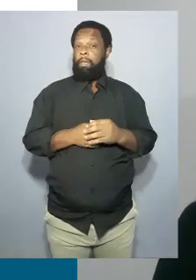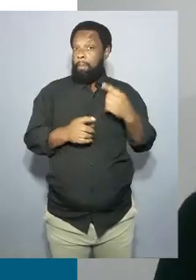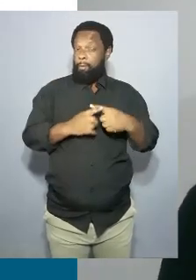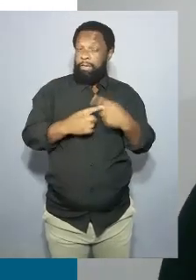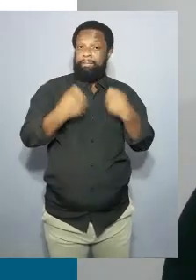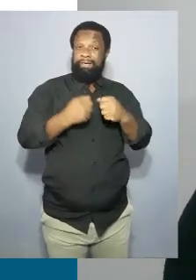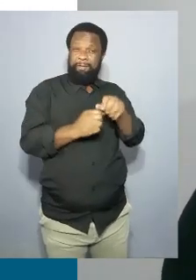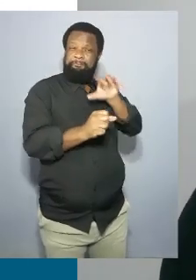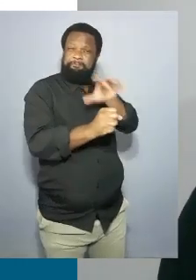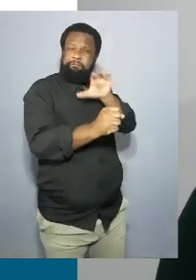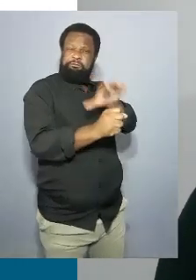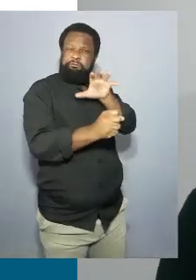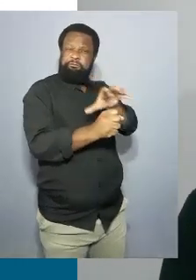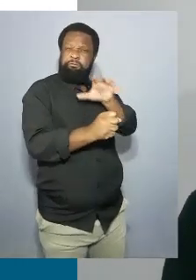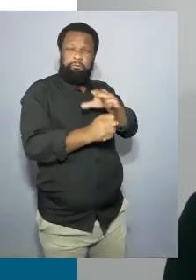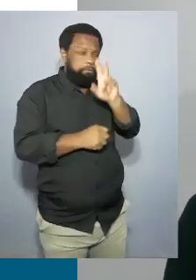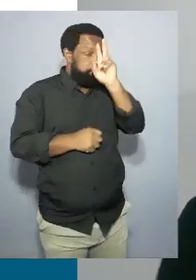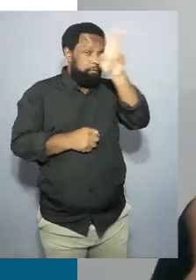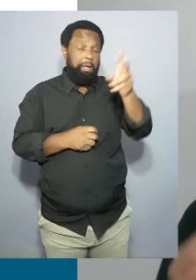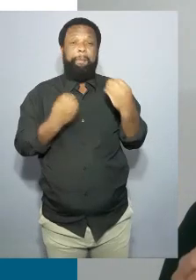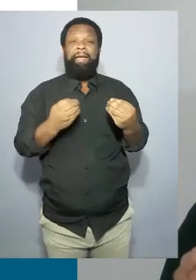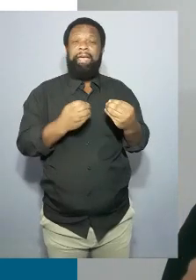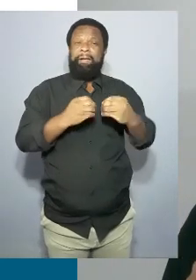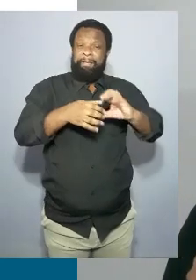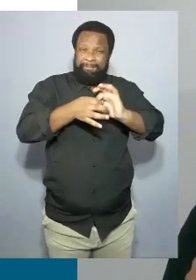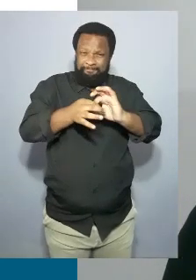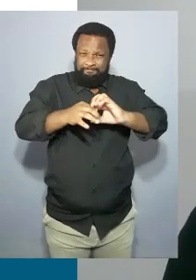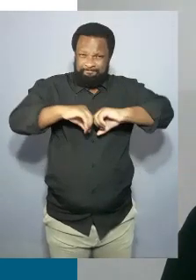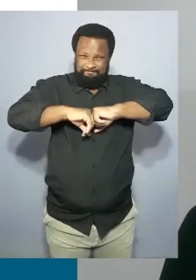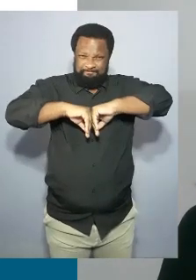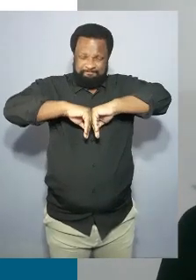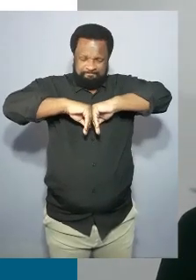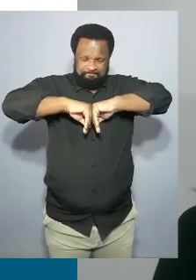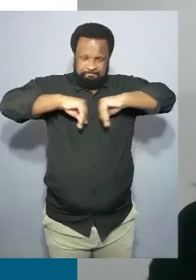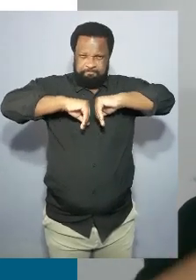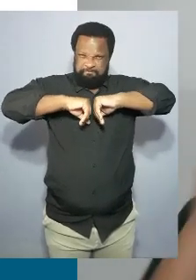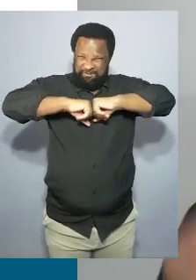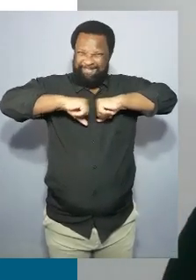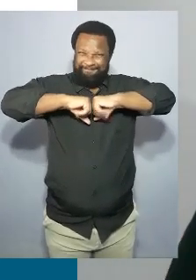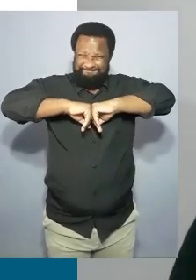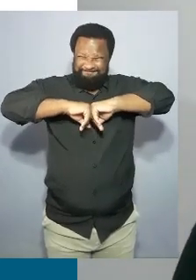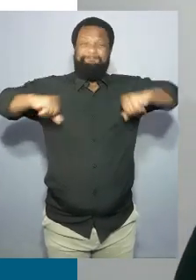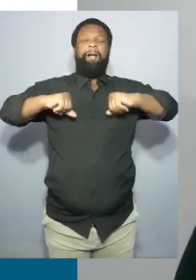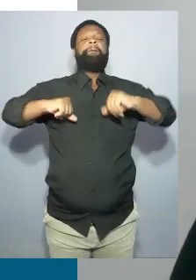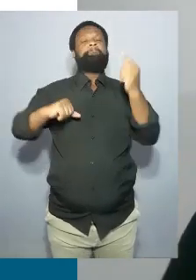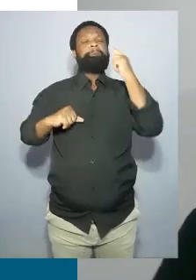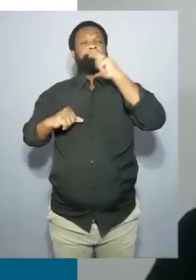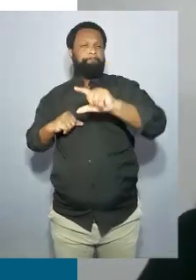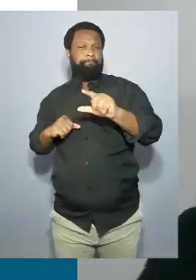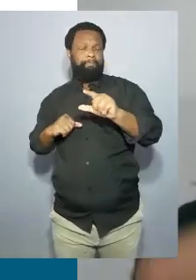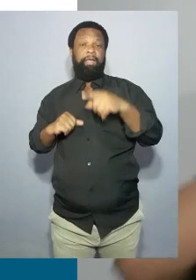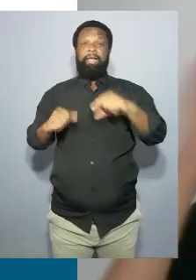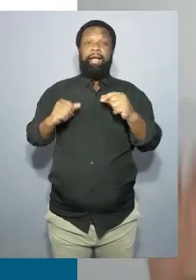fornecer muita energia para poder separar os íons, para poder quebrar essas ligações, para